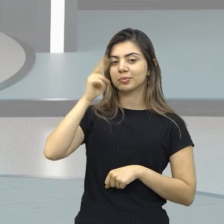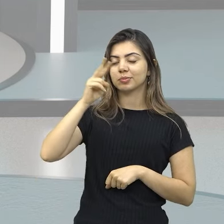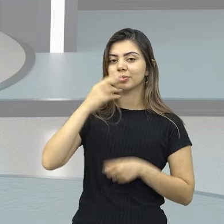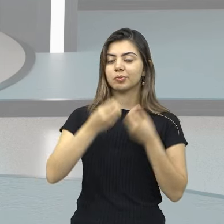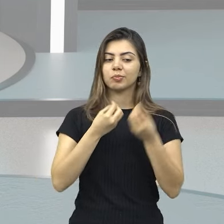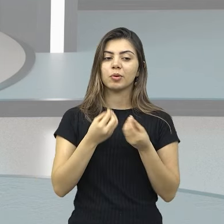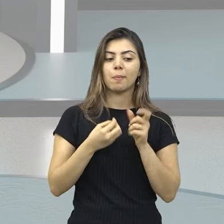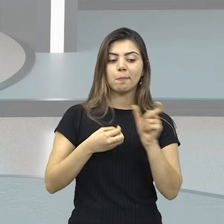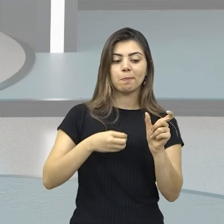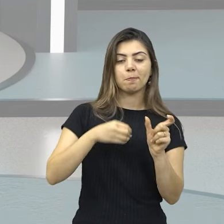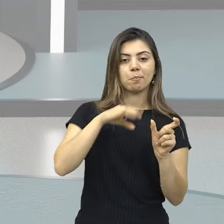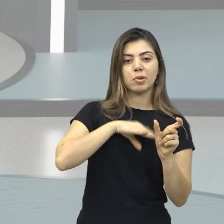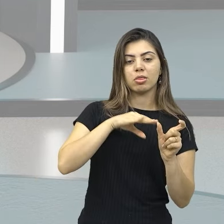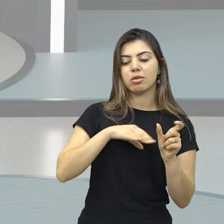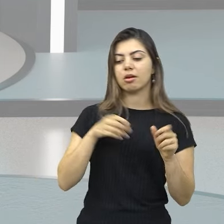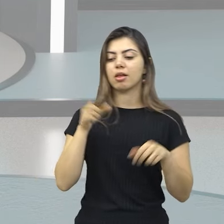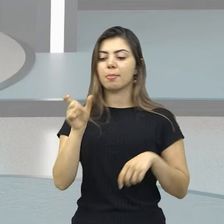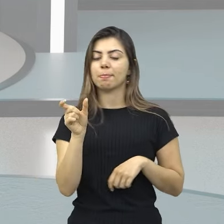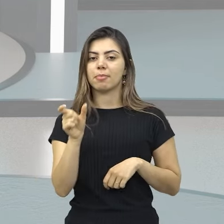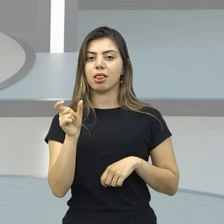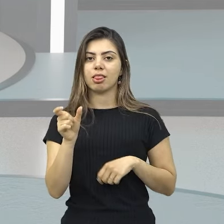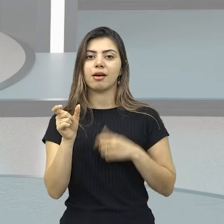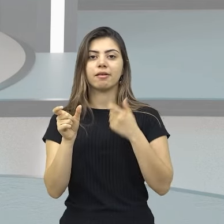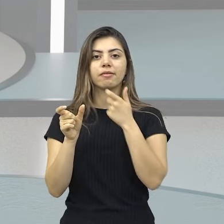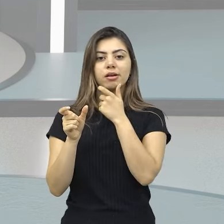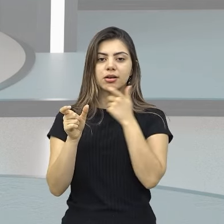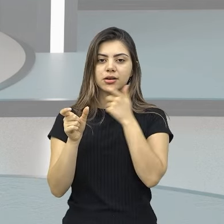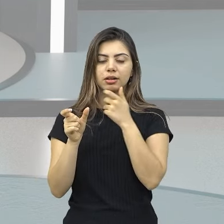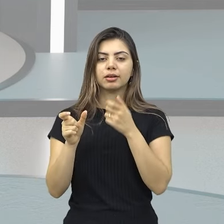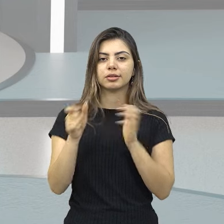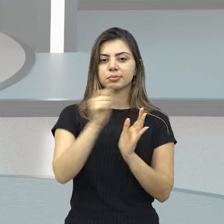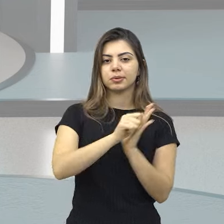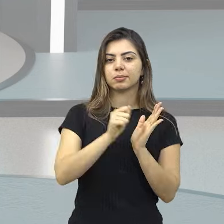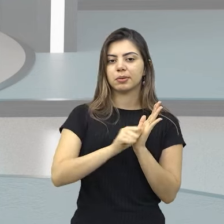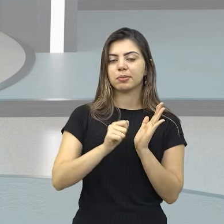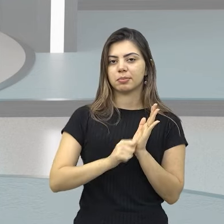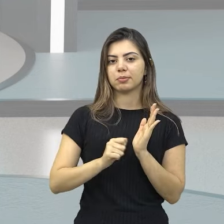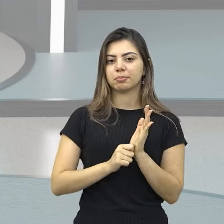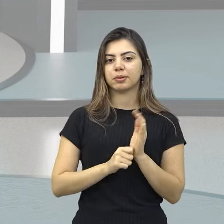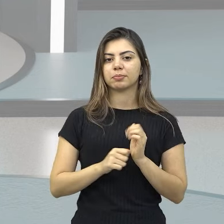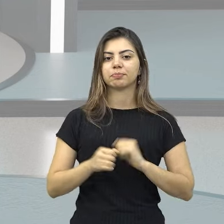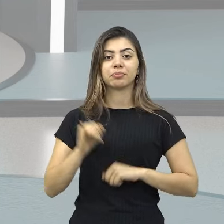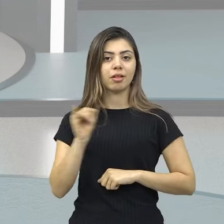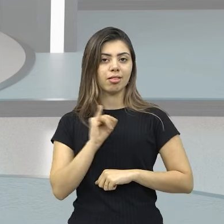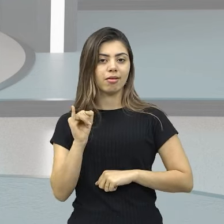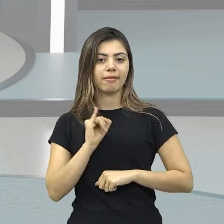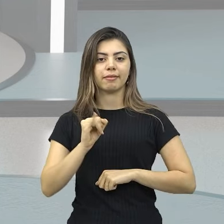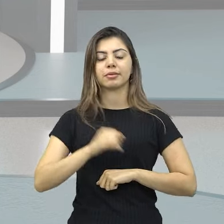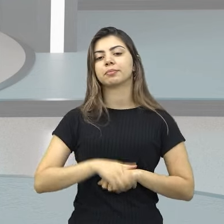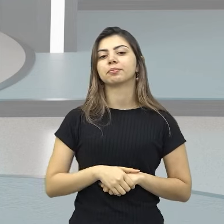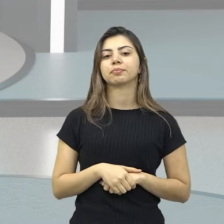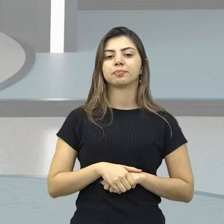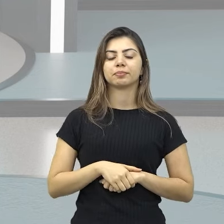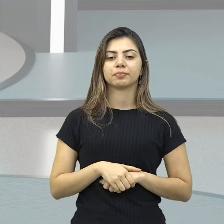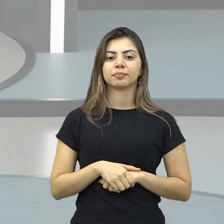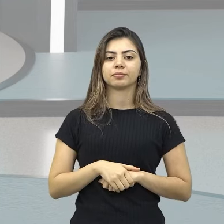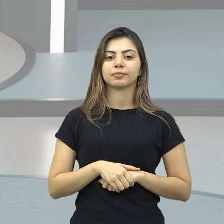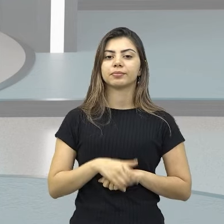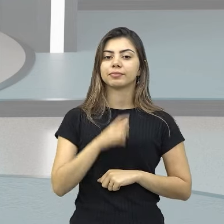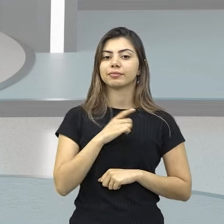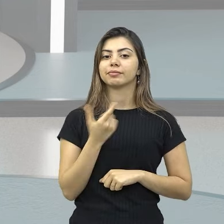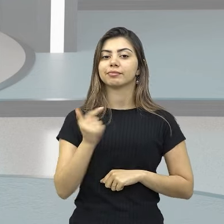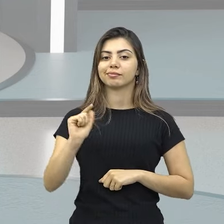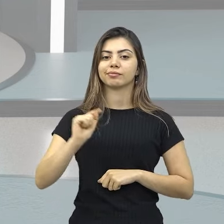vocabulário. Então, Italy, Italian, né? Da Itália, Italy, Italian. Continuando, temos mais